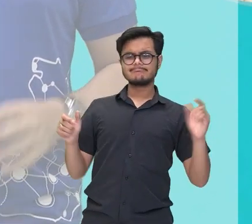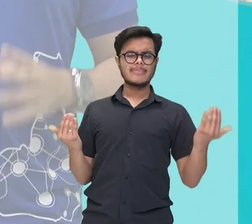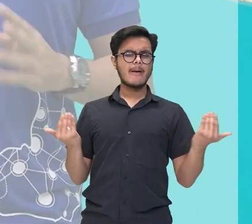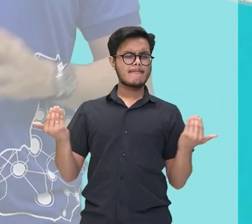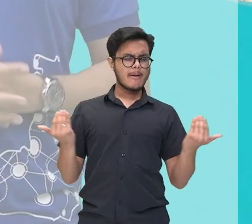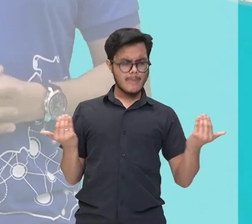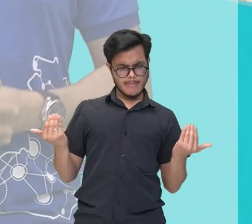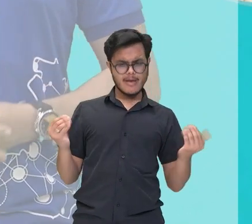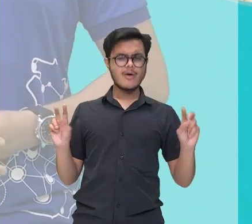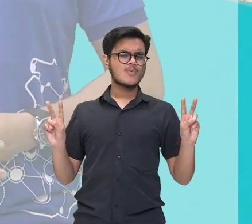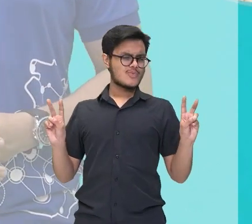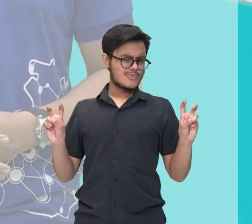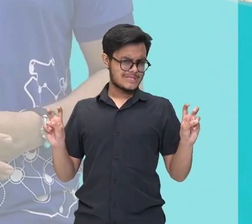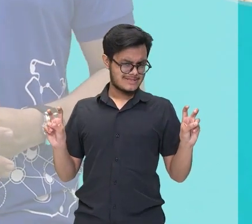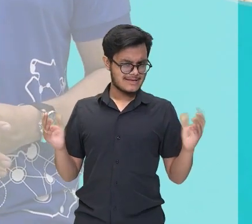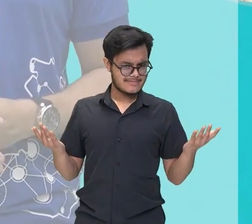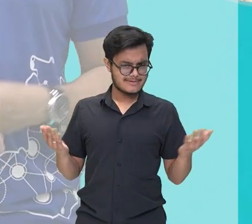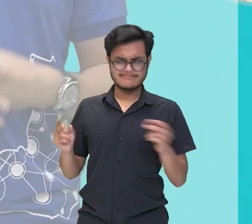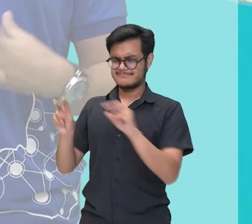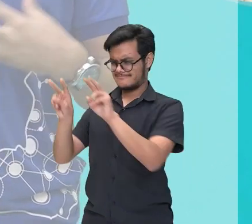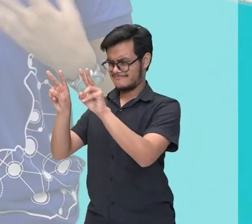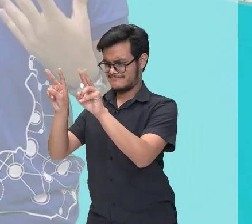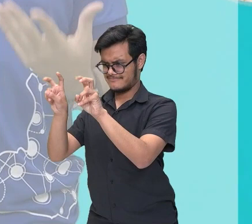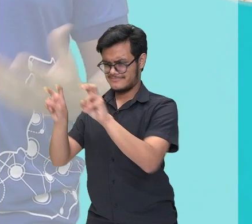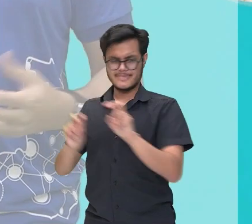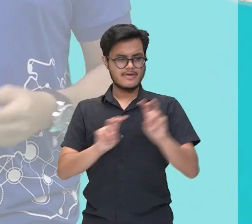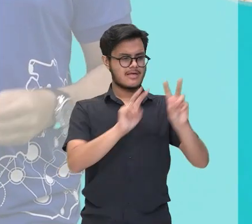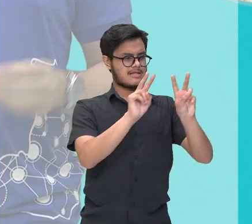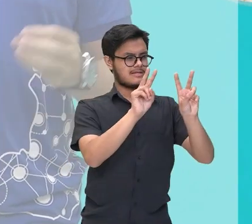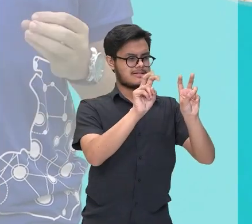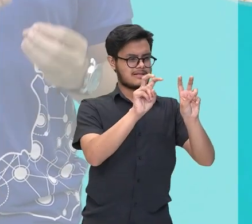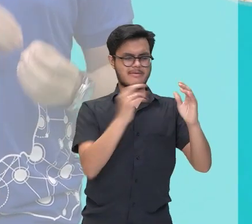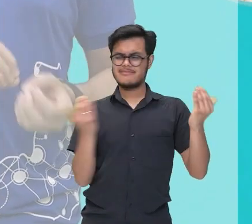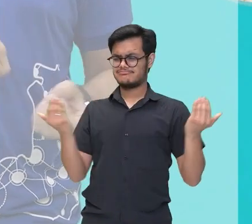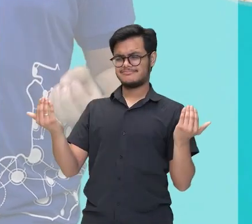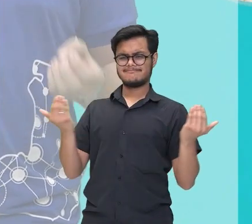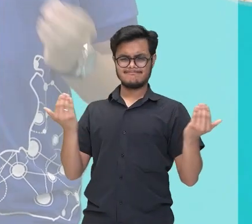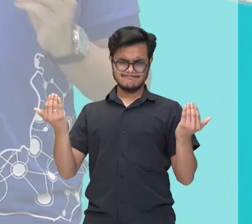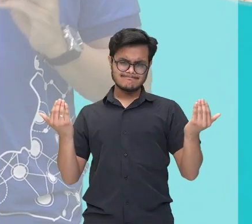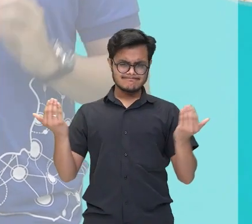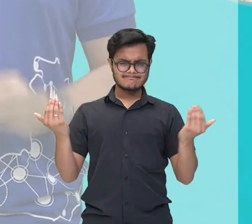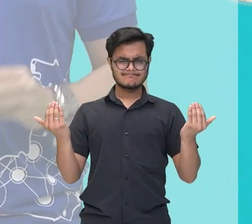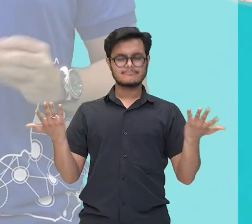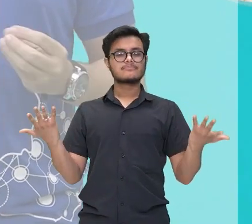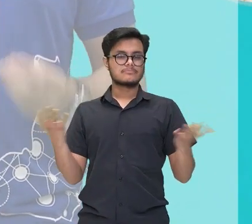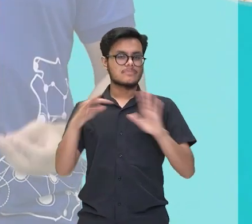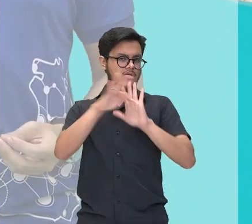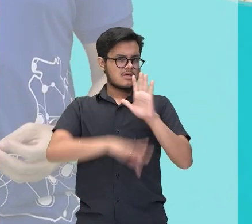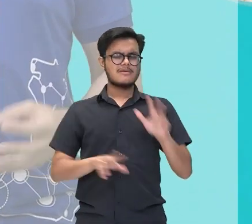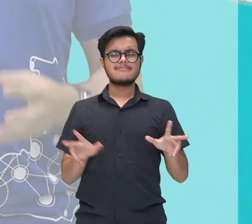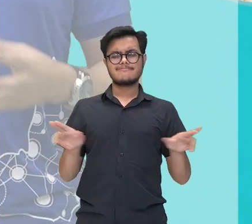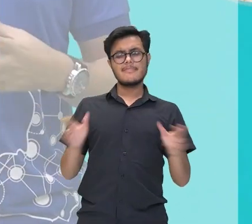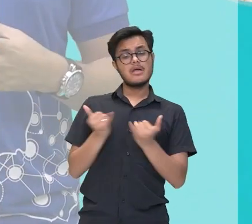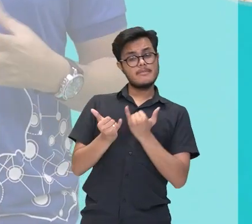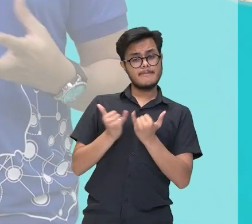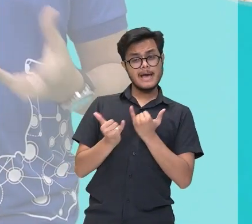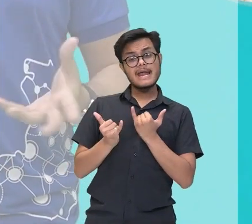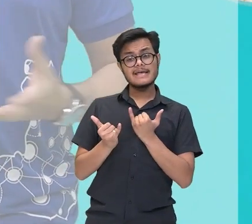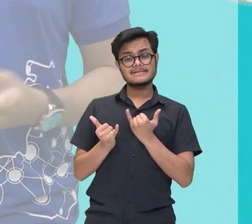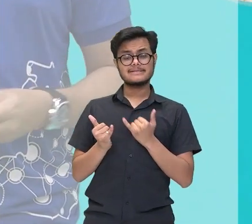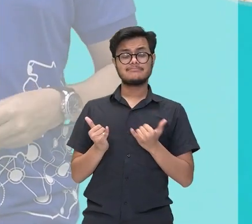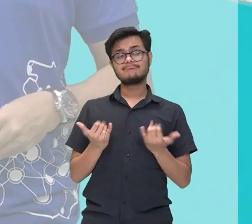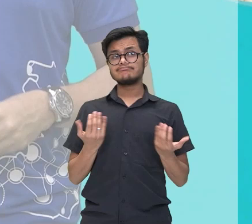conclusão. O pressuposto desse argumento é que coisas semelhantes se comportam de formas semelhantes ou deveriam